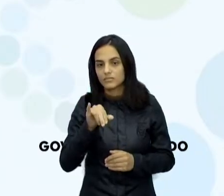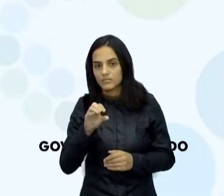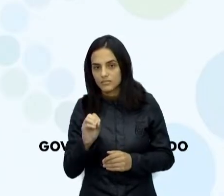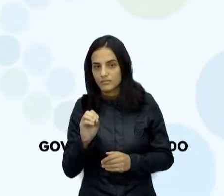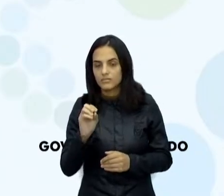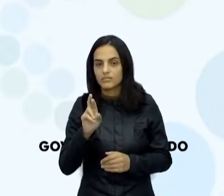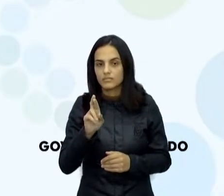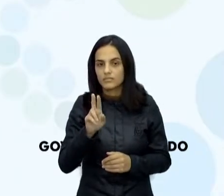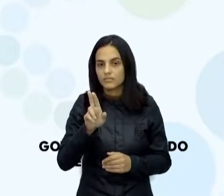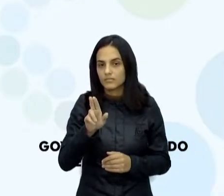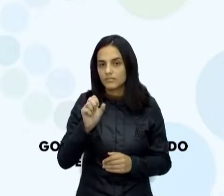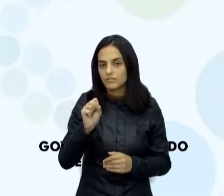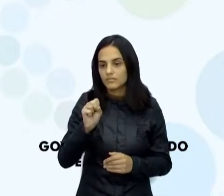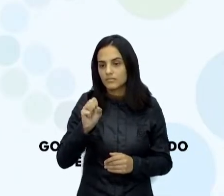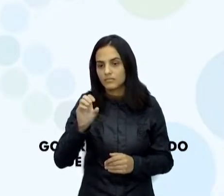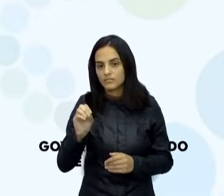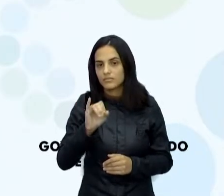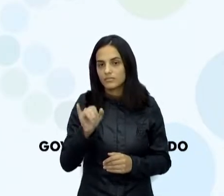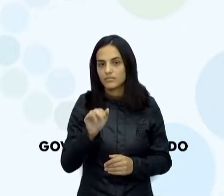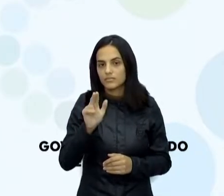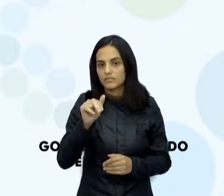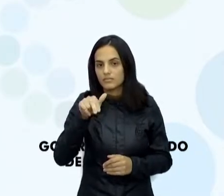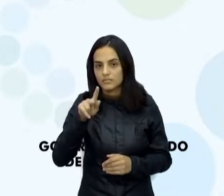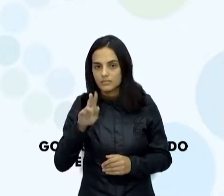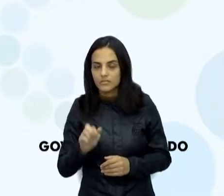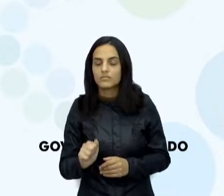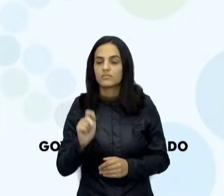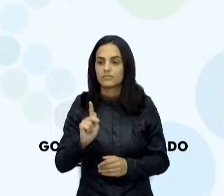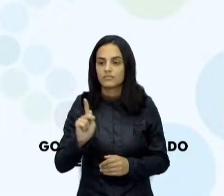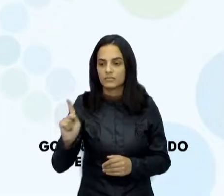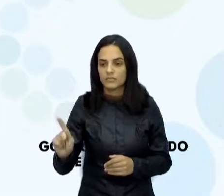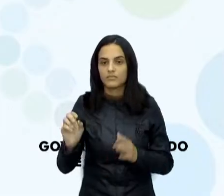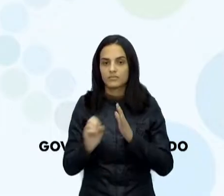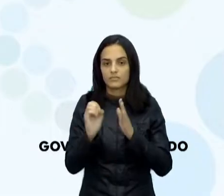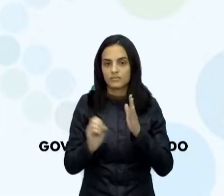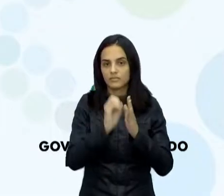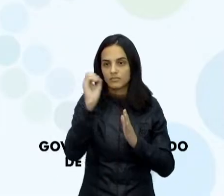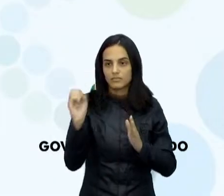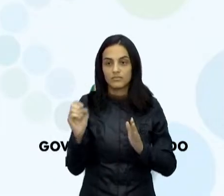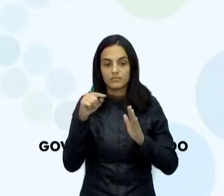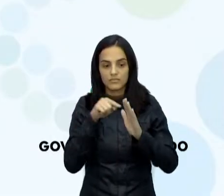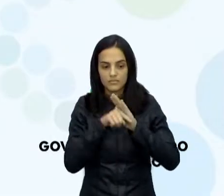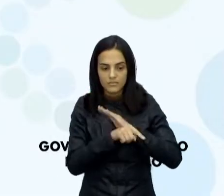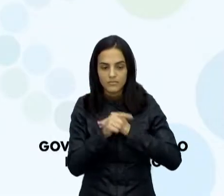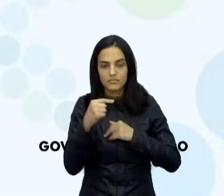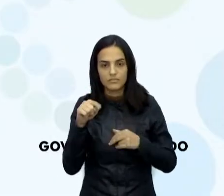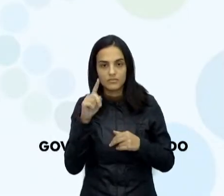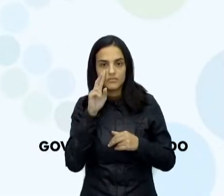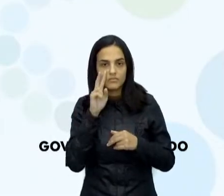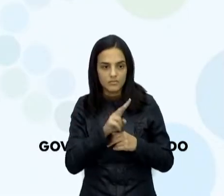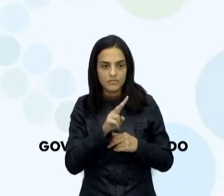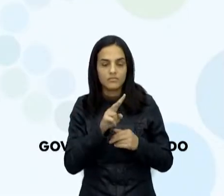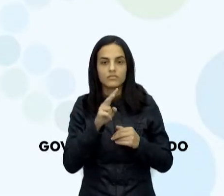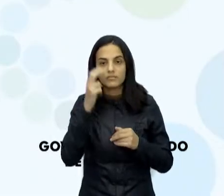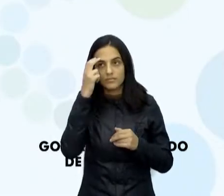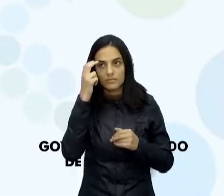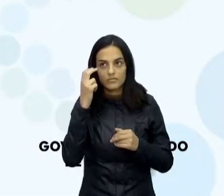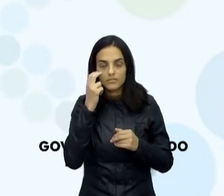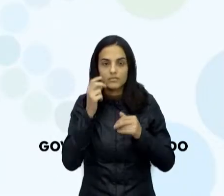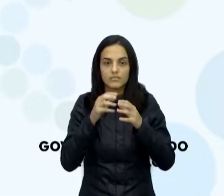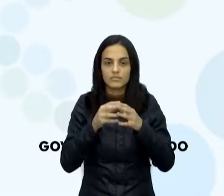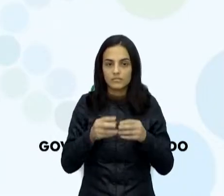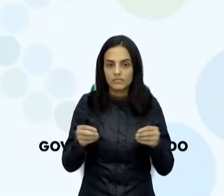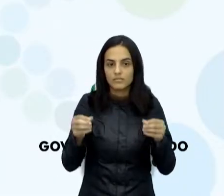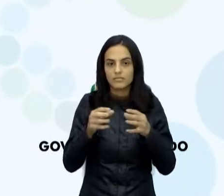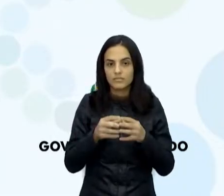vocês, professor de Geografia do Centro de Mídias. O aprofundamento que nós estamos vendo aí é a cultura do solo, do campo